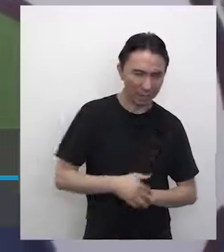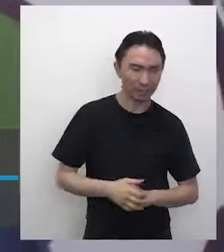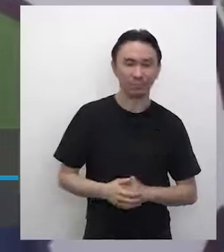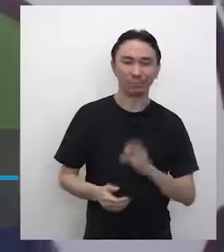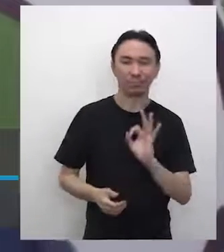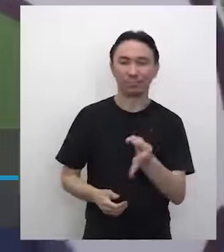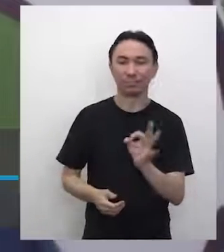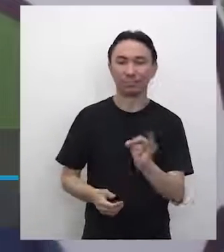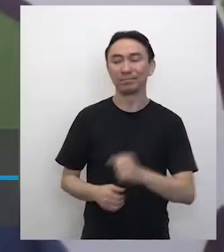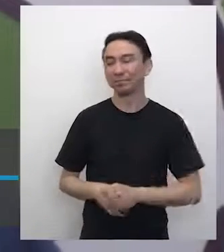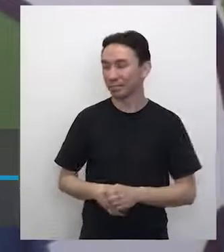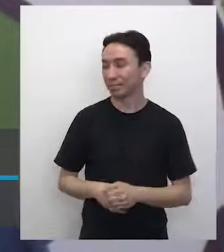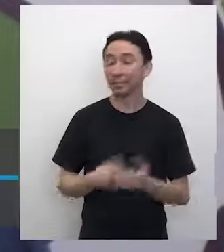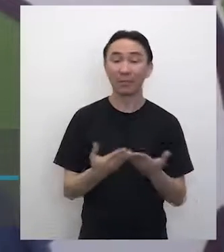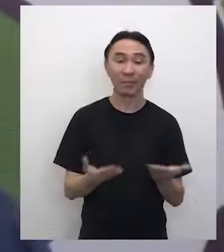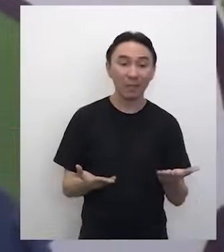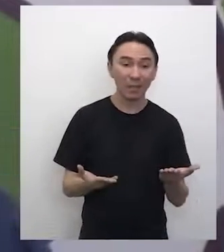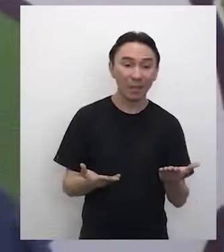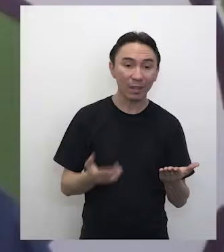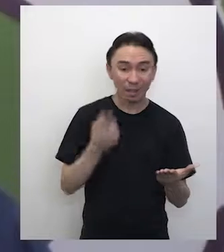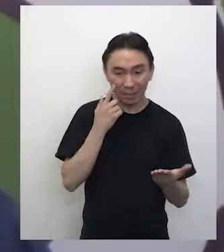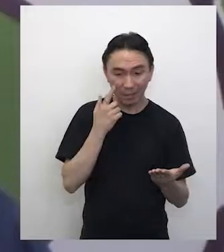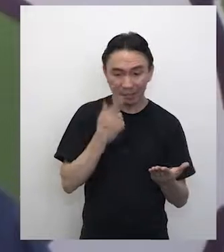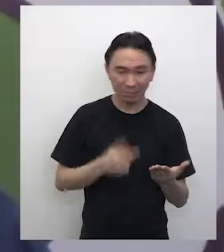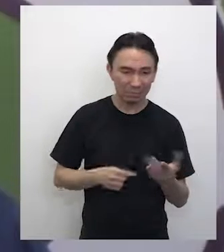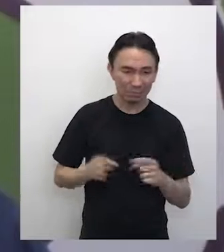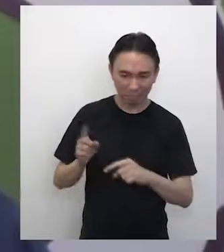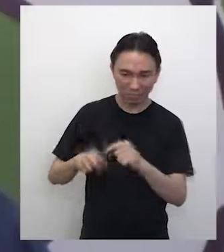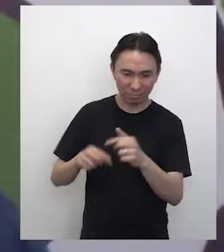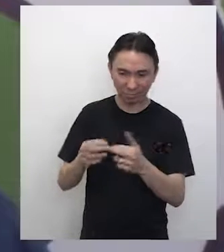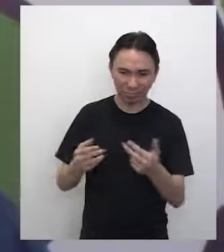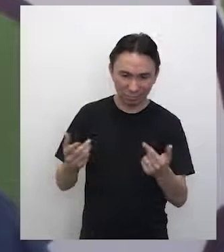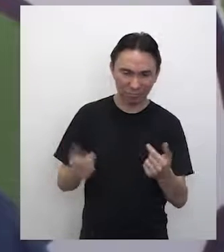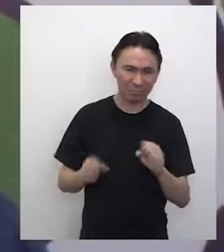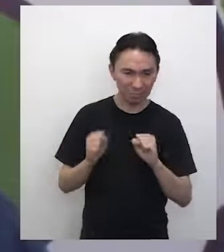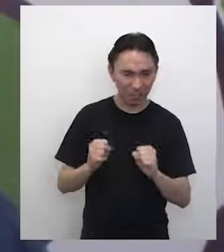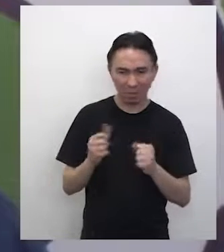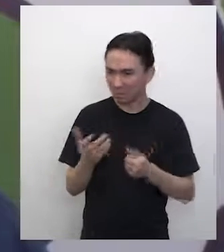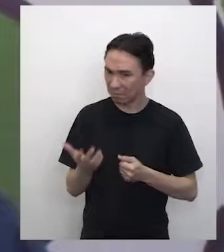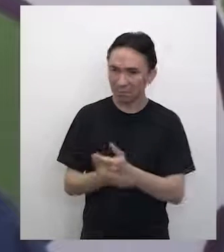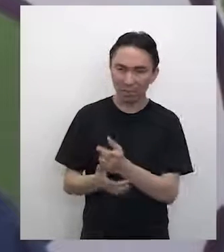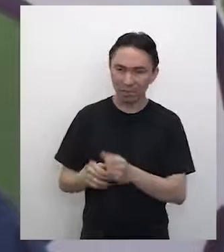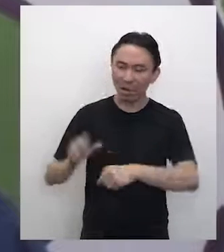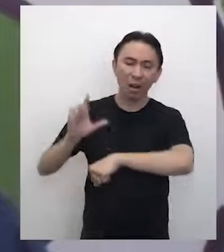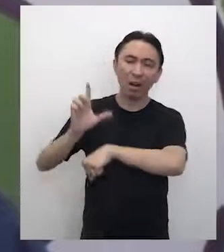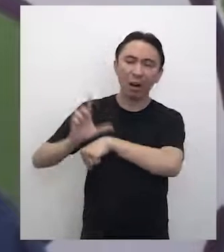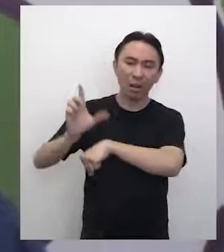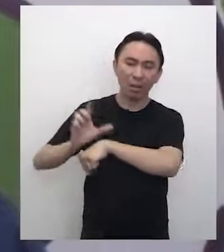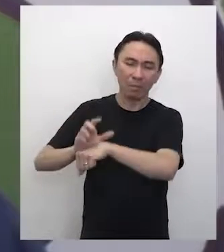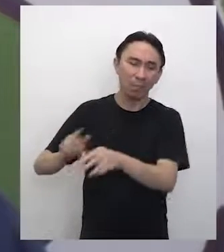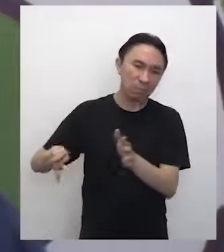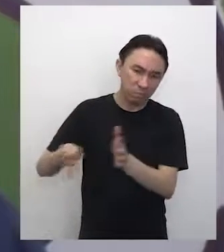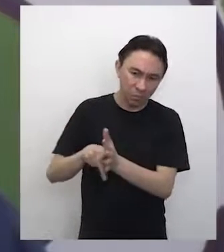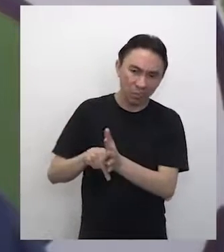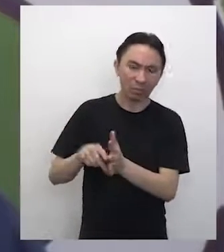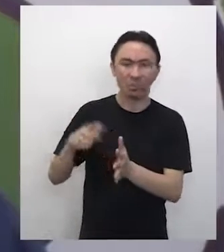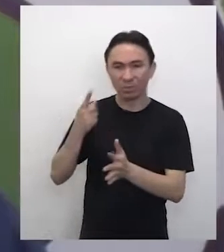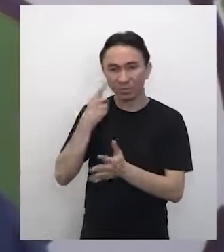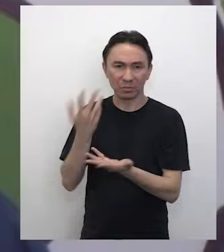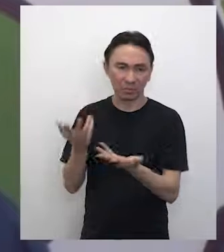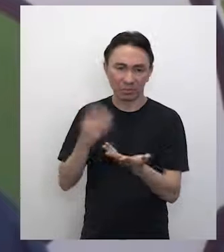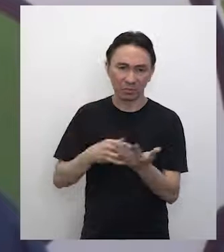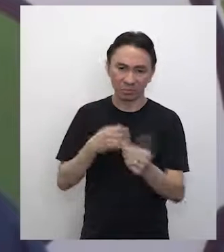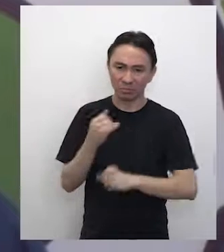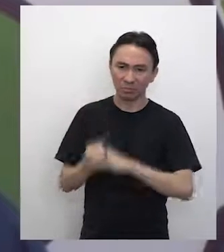Ok, então. Então, Jéssica, lojas informáticas, assim, principalmente na Santa Efigênia,